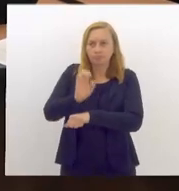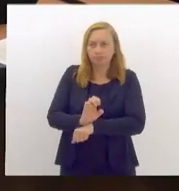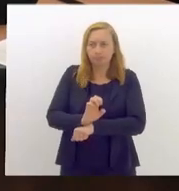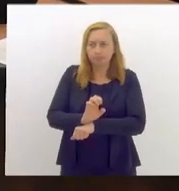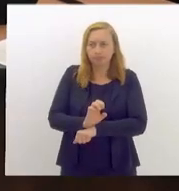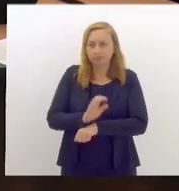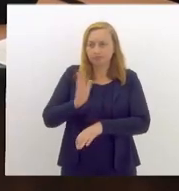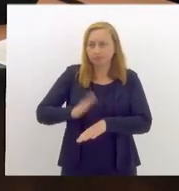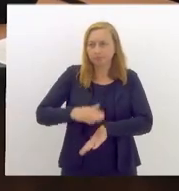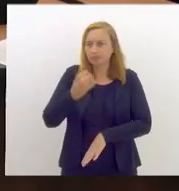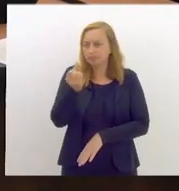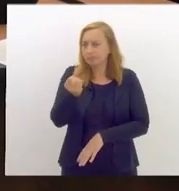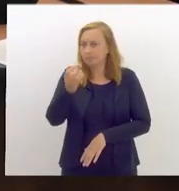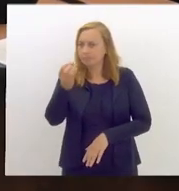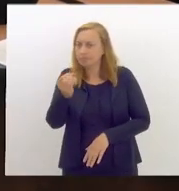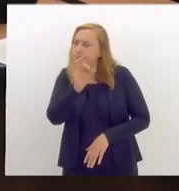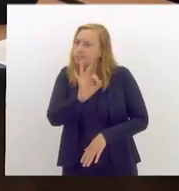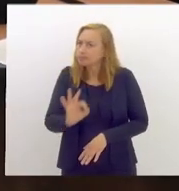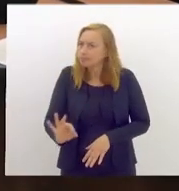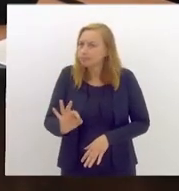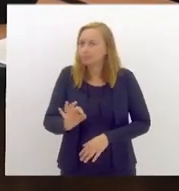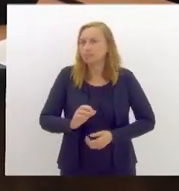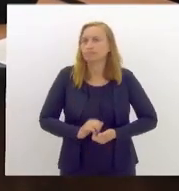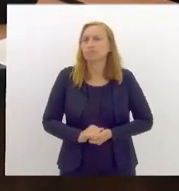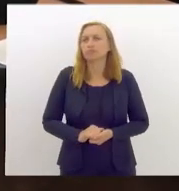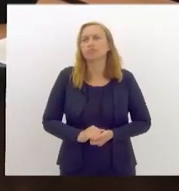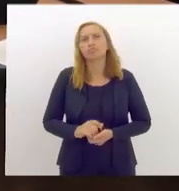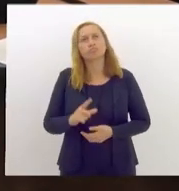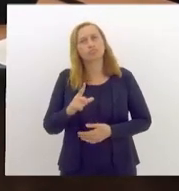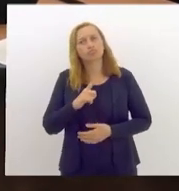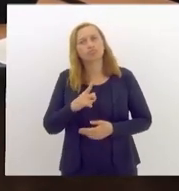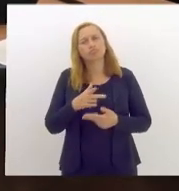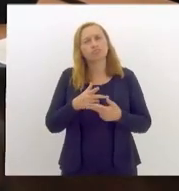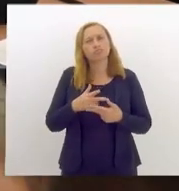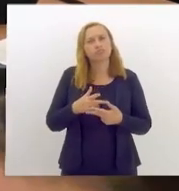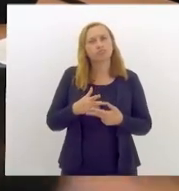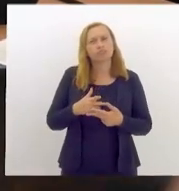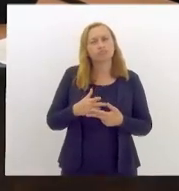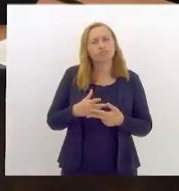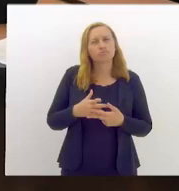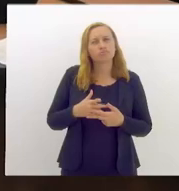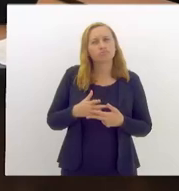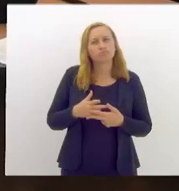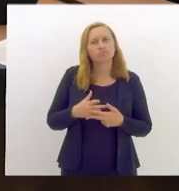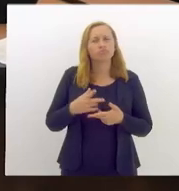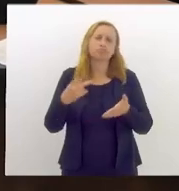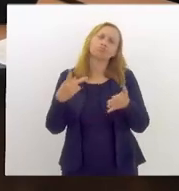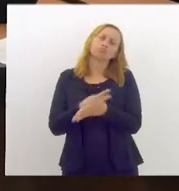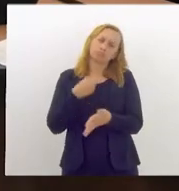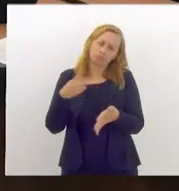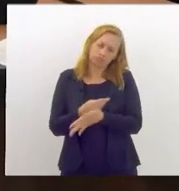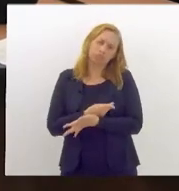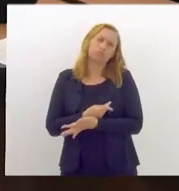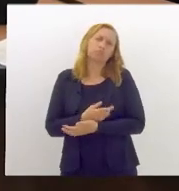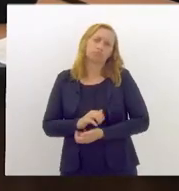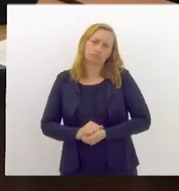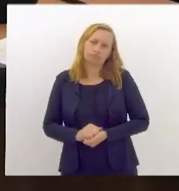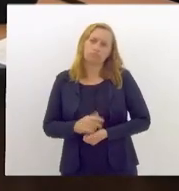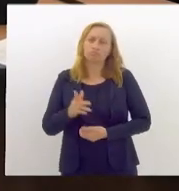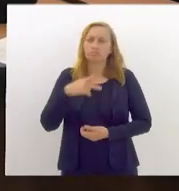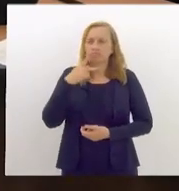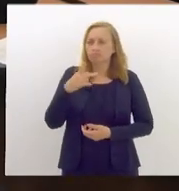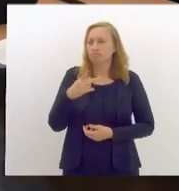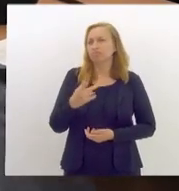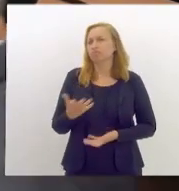em mais de 60% tem alguma coisa de muito errado para dizer